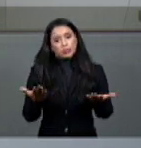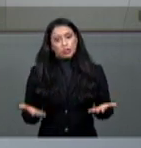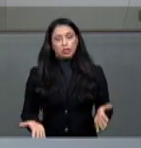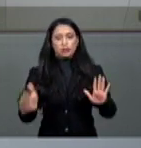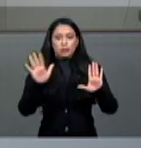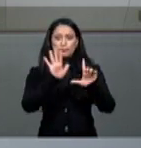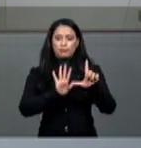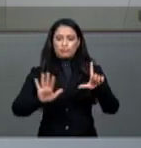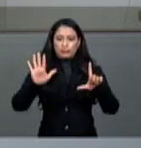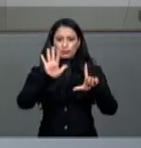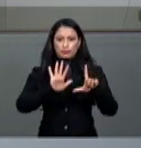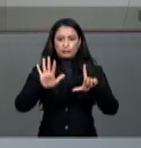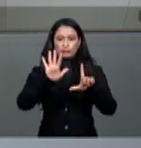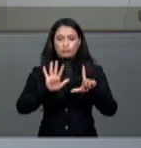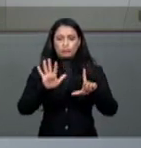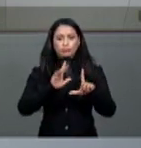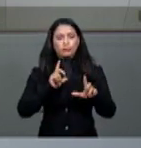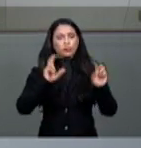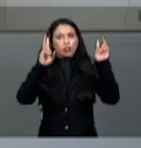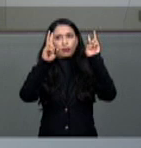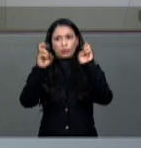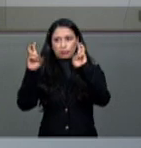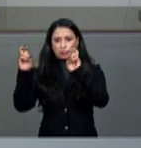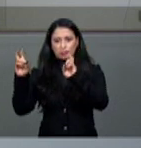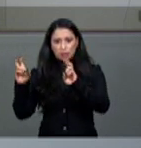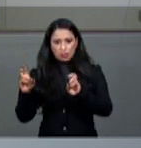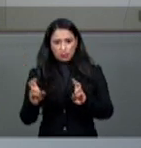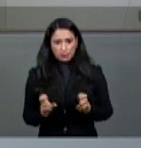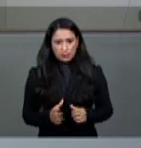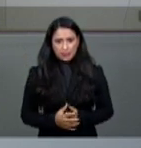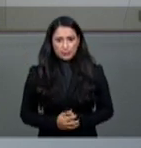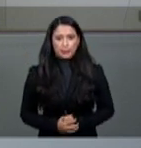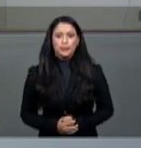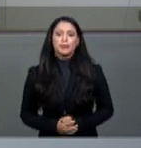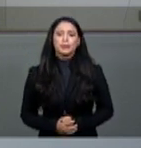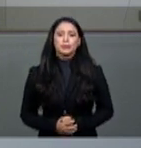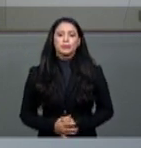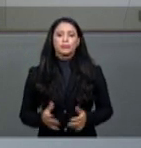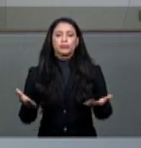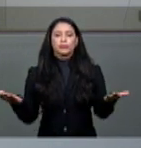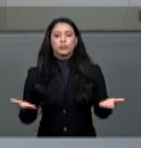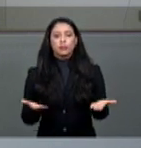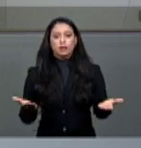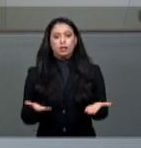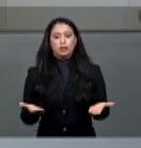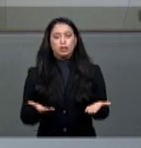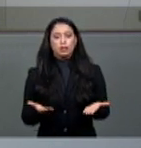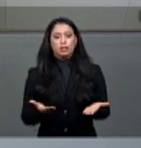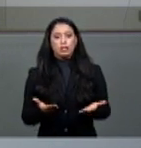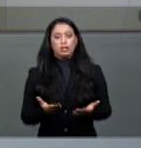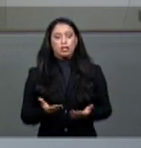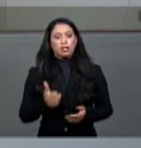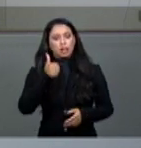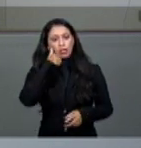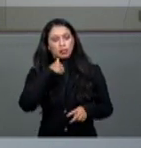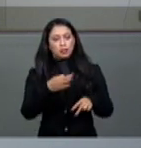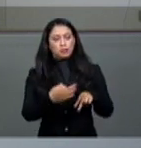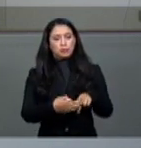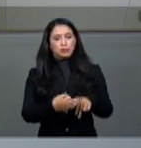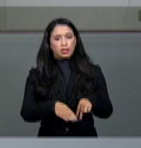exatamente falar sobre estes temas e eu passo para isso a palavra ministra Cristina peduzzi